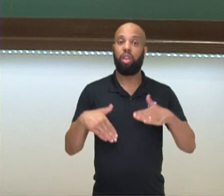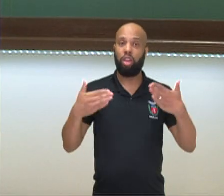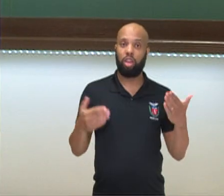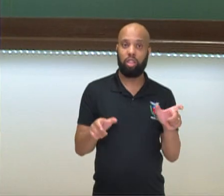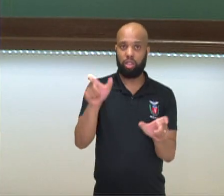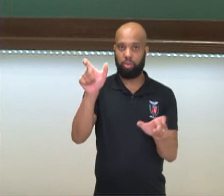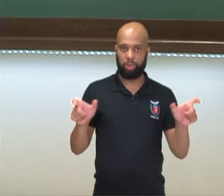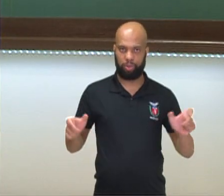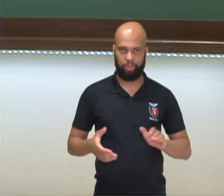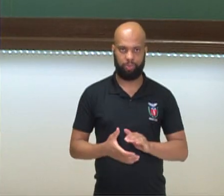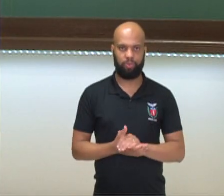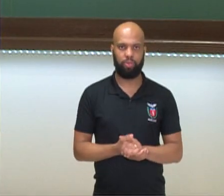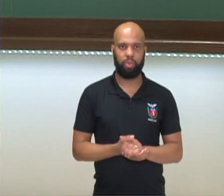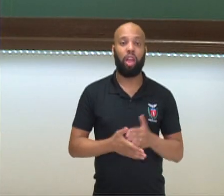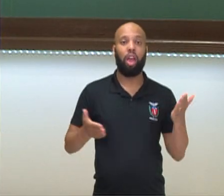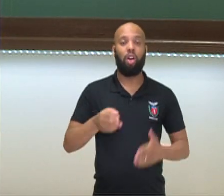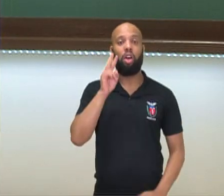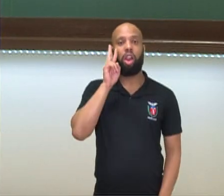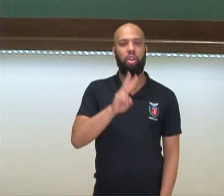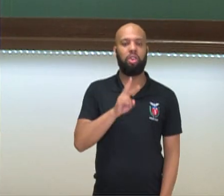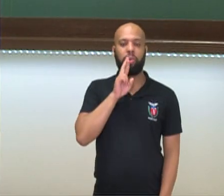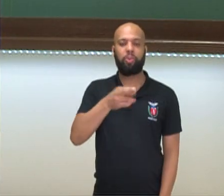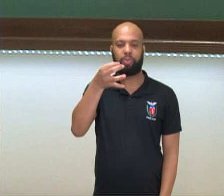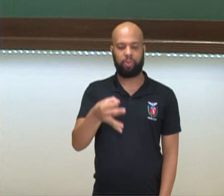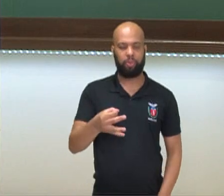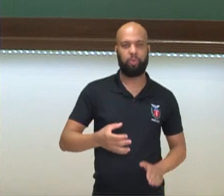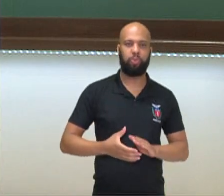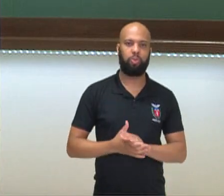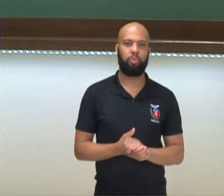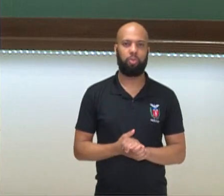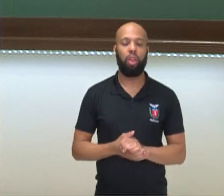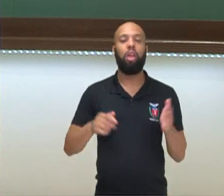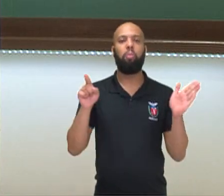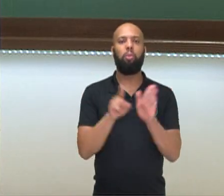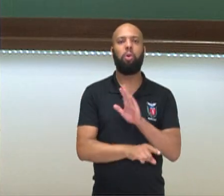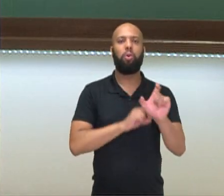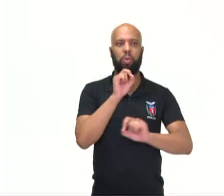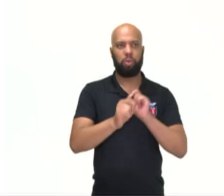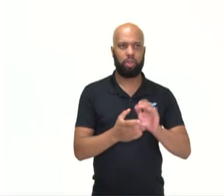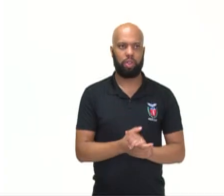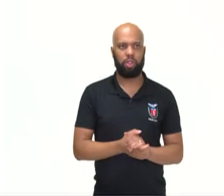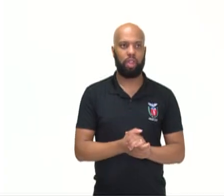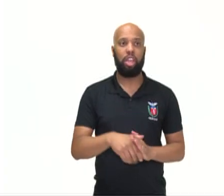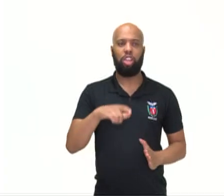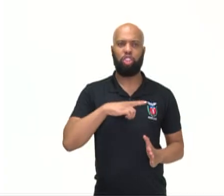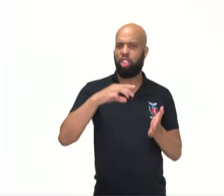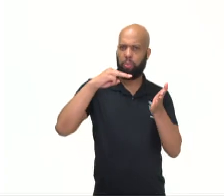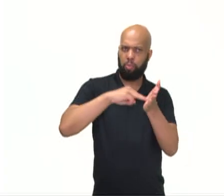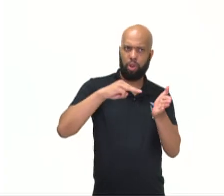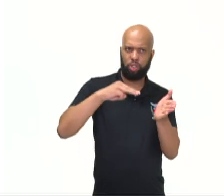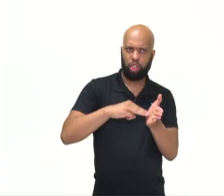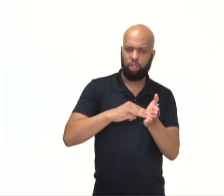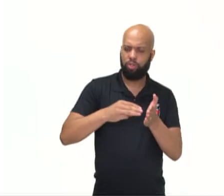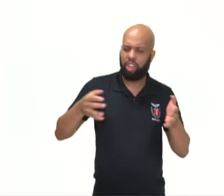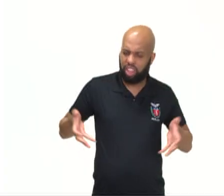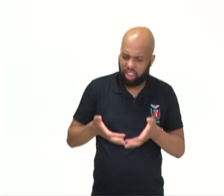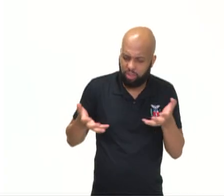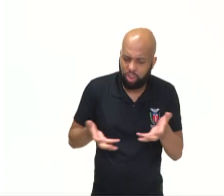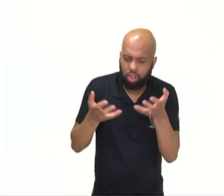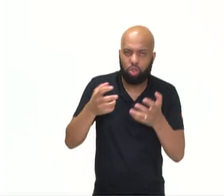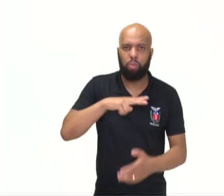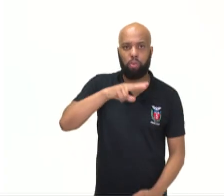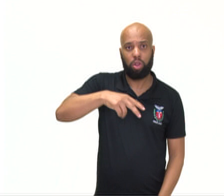Então, pessoal, vamos ver qual é a resposta correta. A pergunta ela era a seguinte: quais motivos levaram a